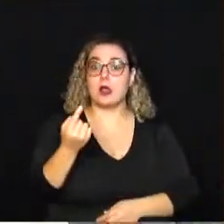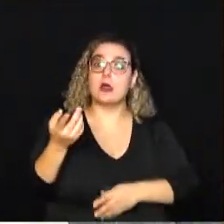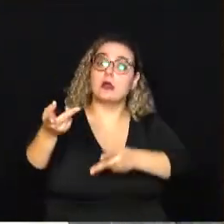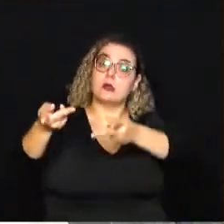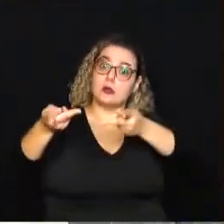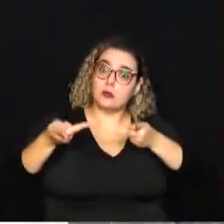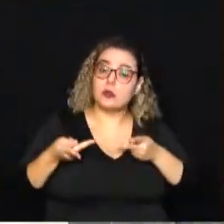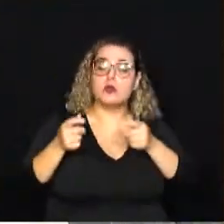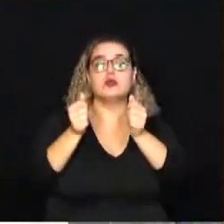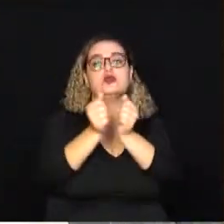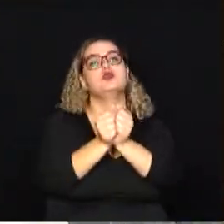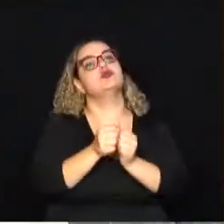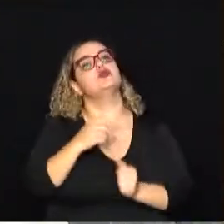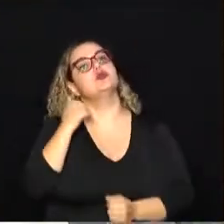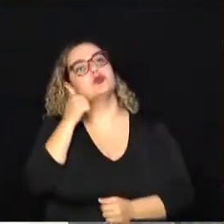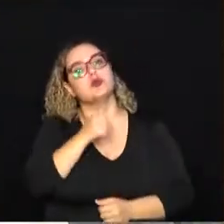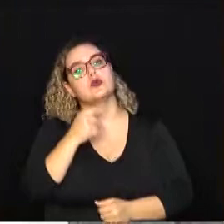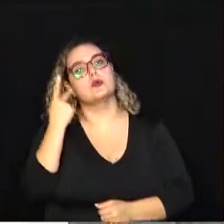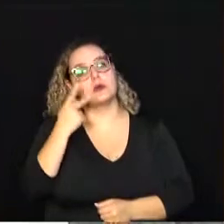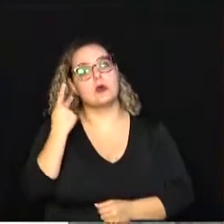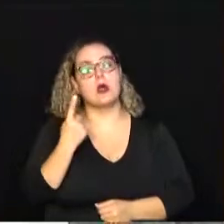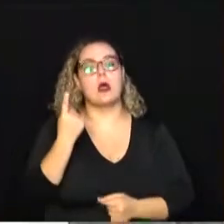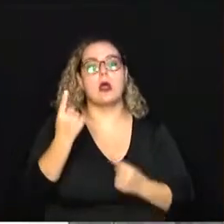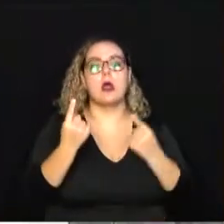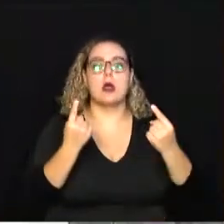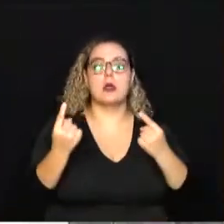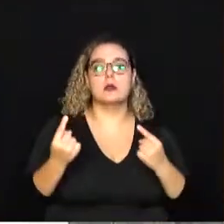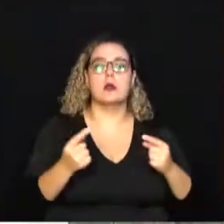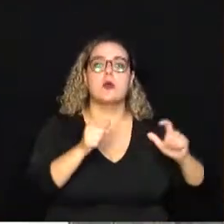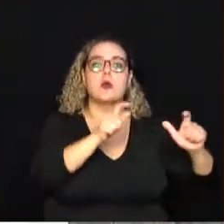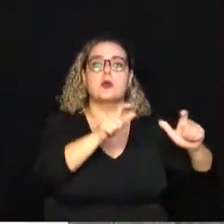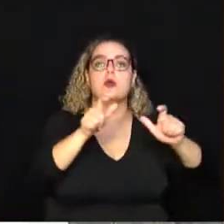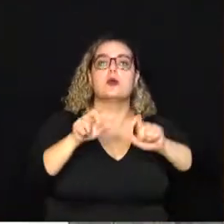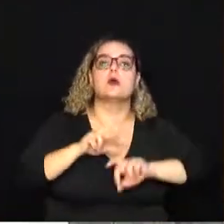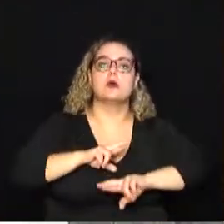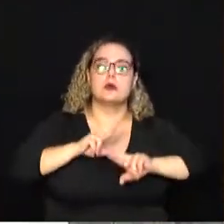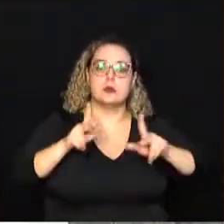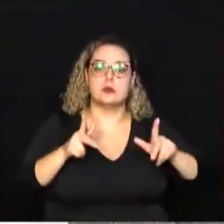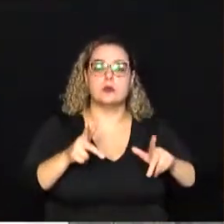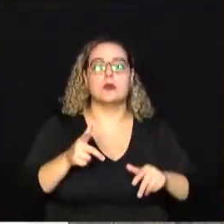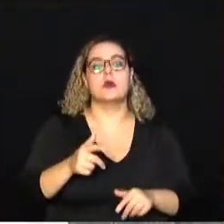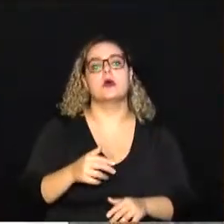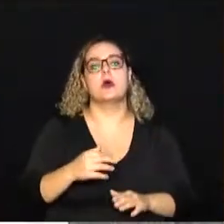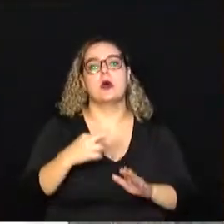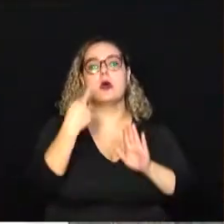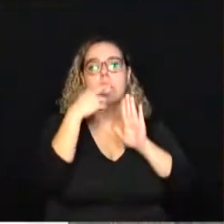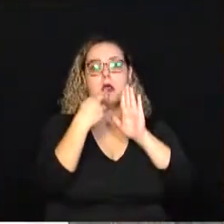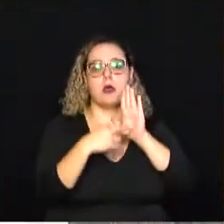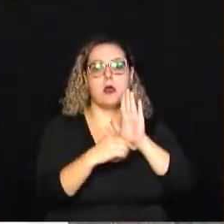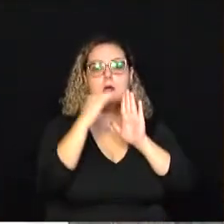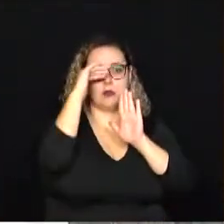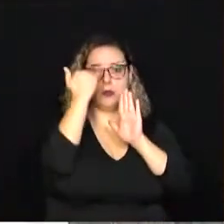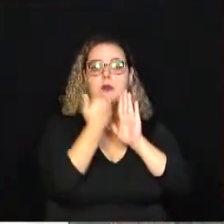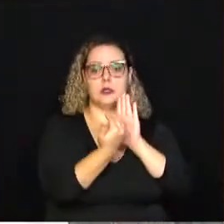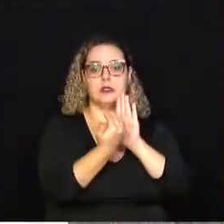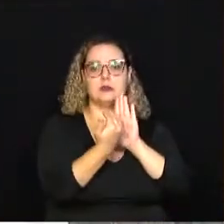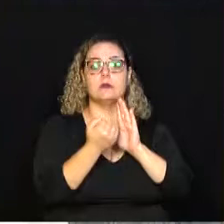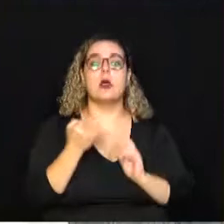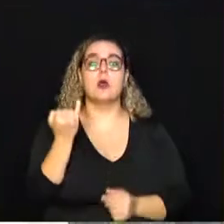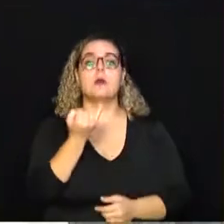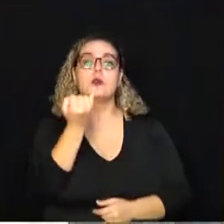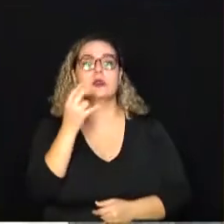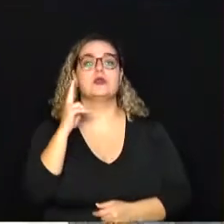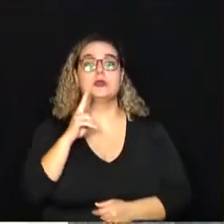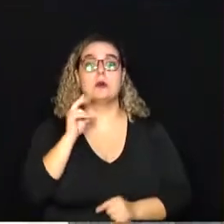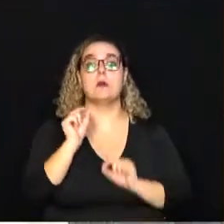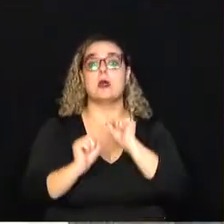especial, junto com a vereadora, está cada um em um local diferente para dar seguimento a essa discussão. Também é importante lembrar